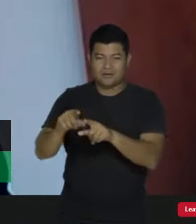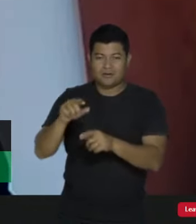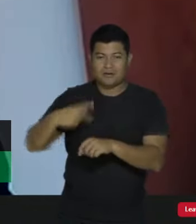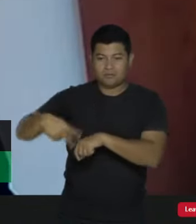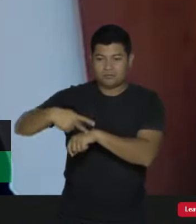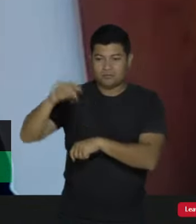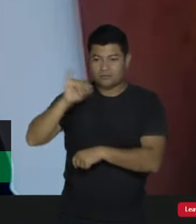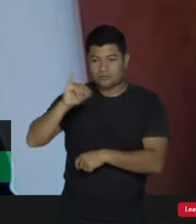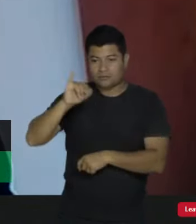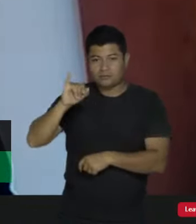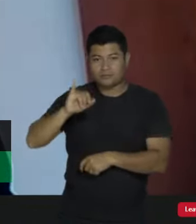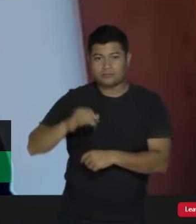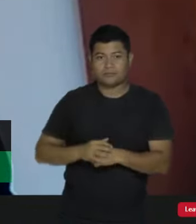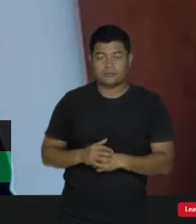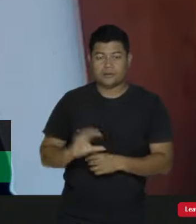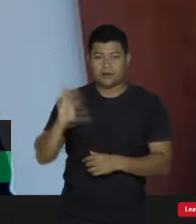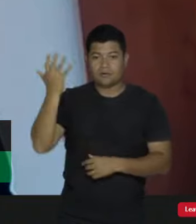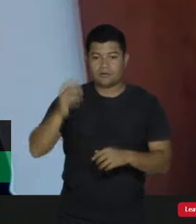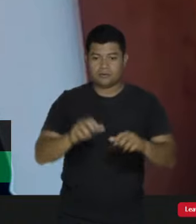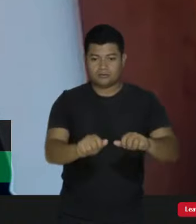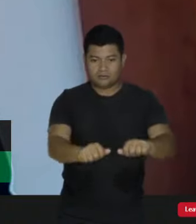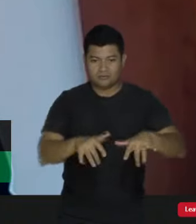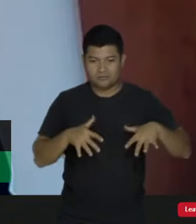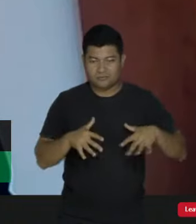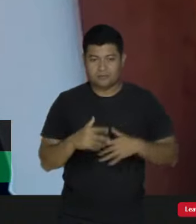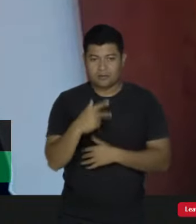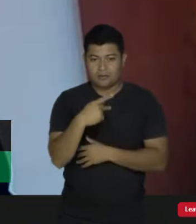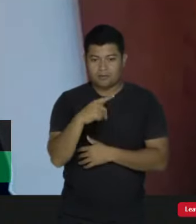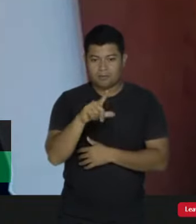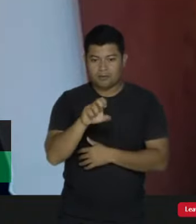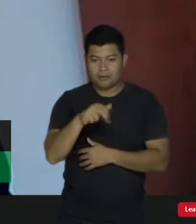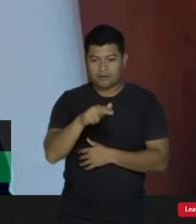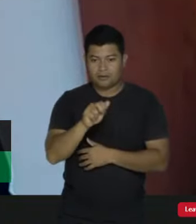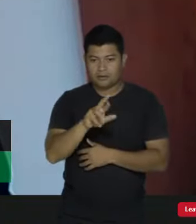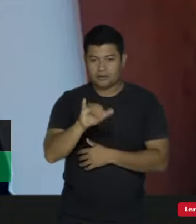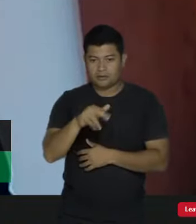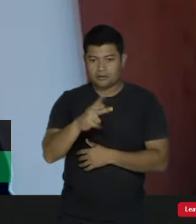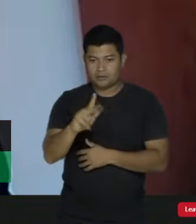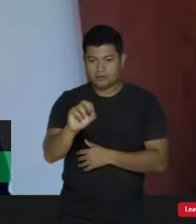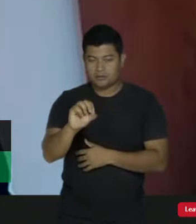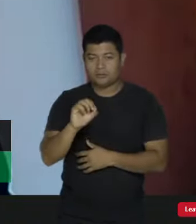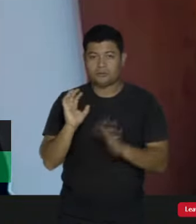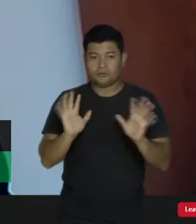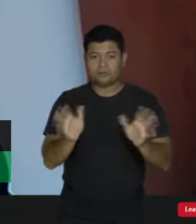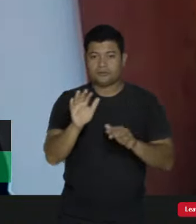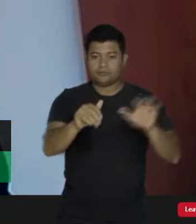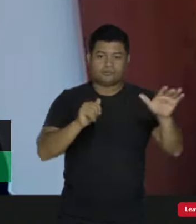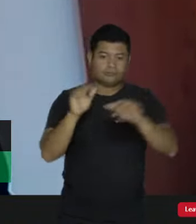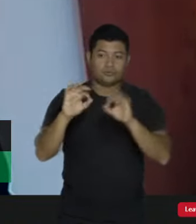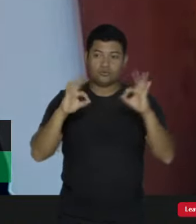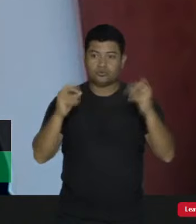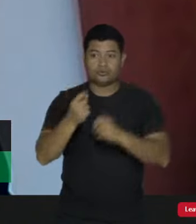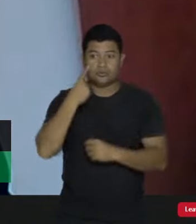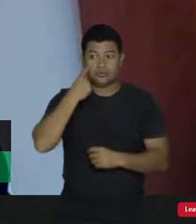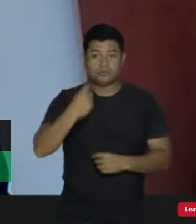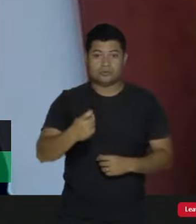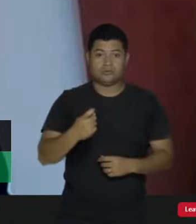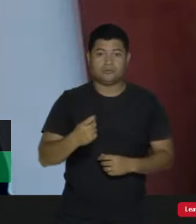plenarinho. E a gente já, de antemão, convoca a todos os interessados e a muitos